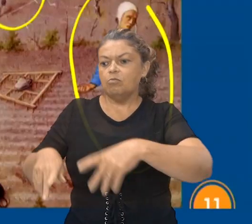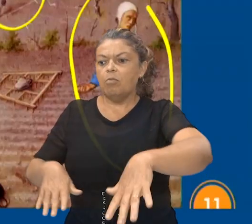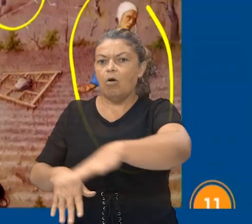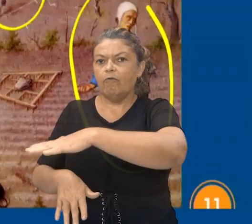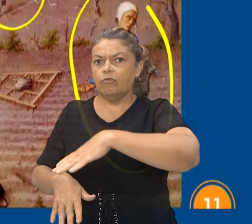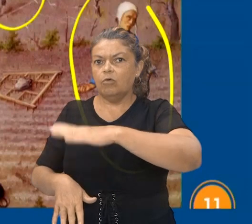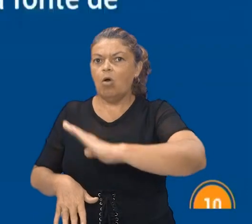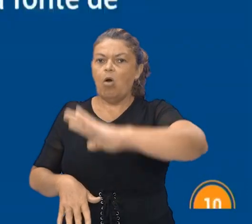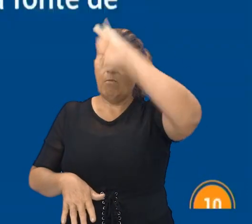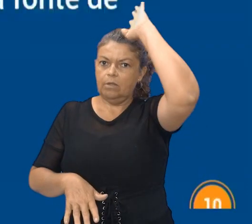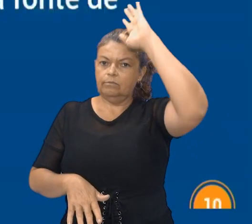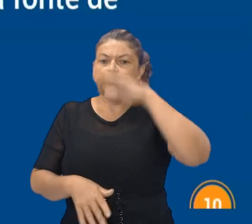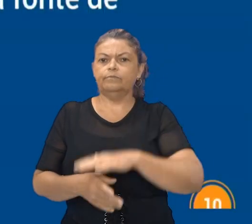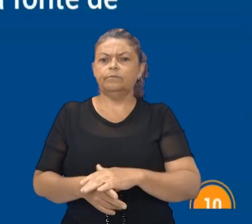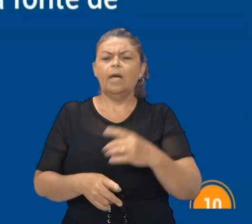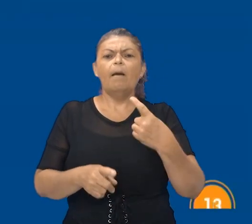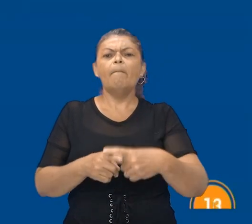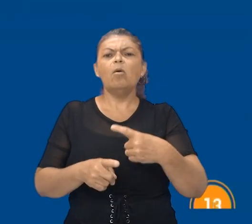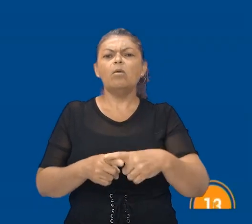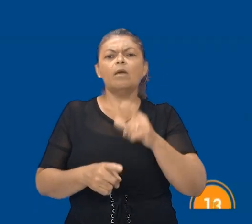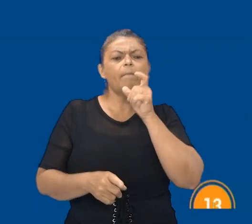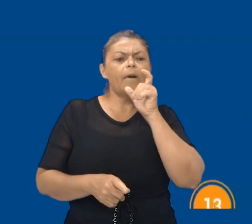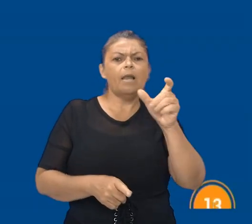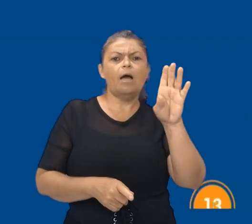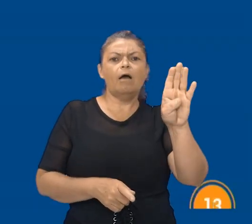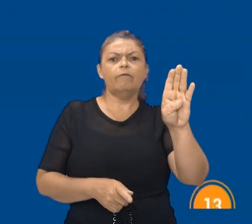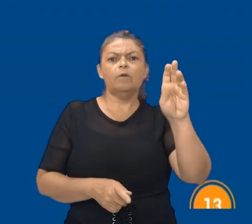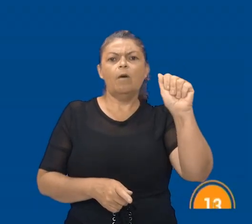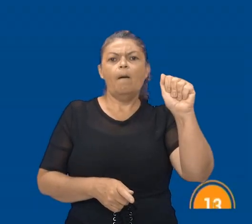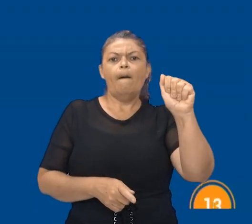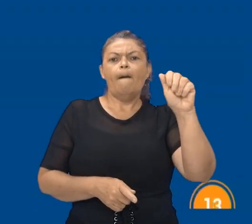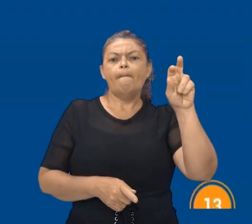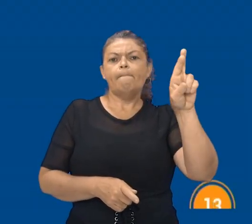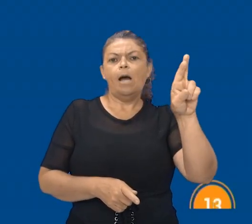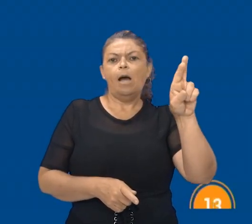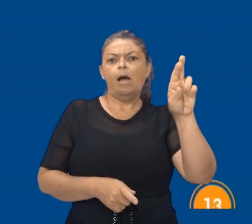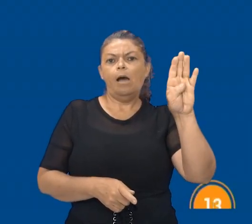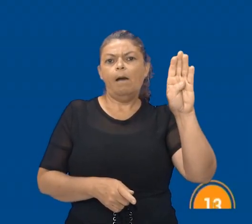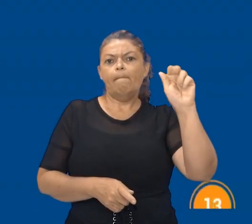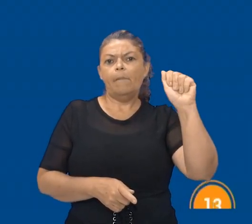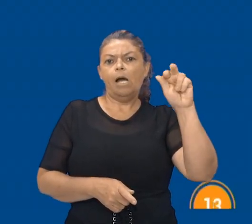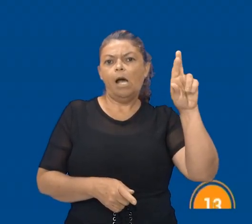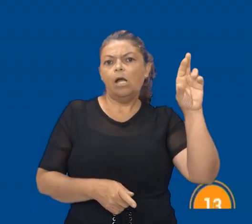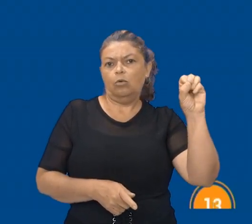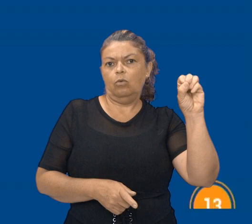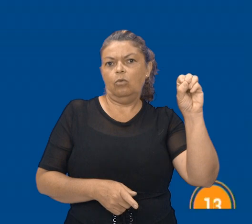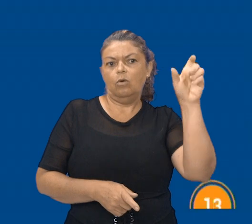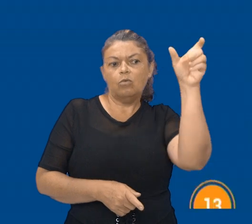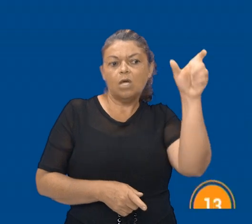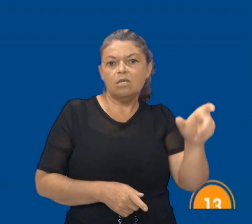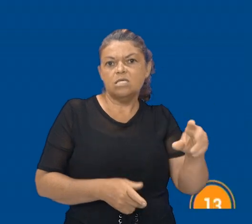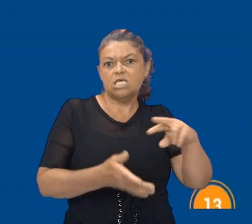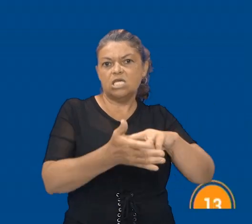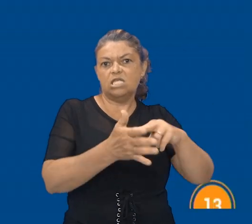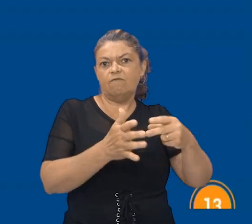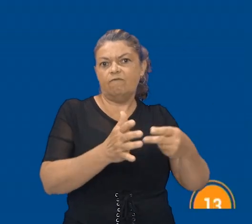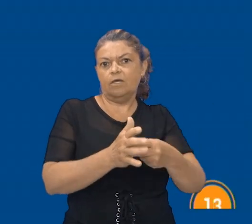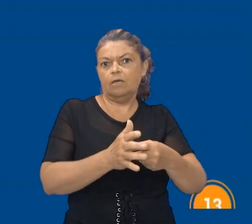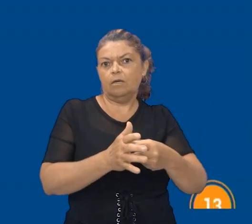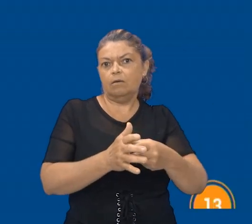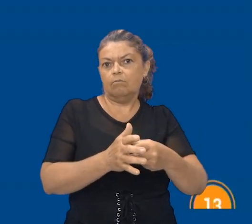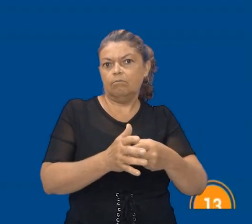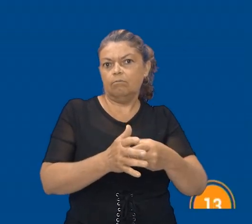bárbaros? Vamos lá, deixa eu voltar aqui para vocês. Bárbaro significava estrangeiro. Era